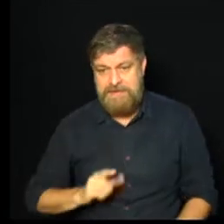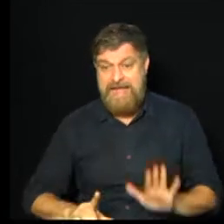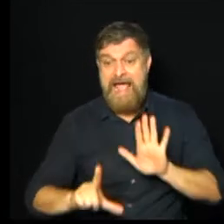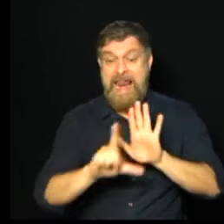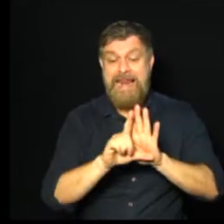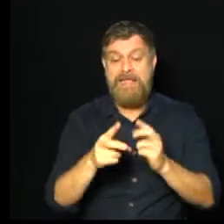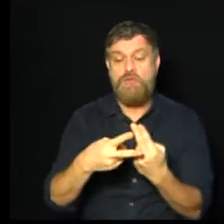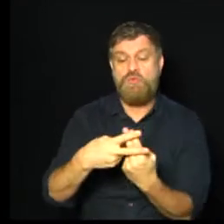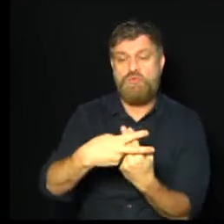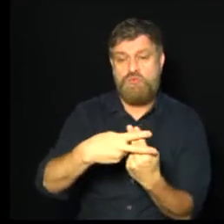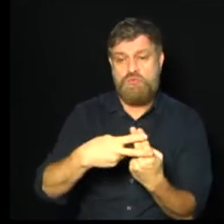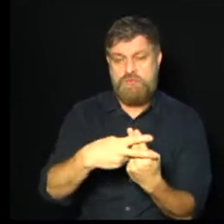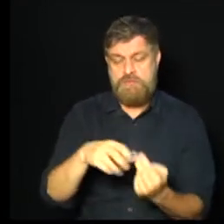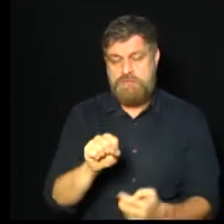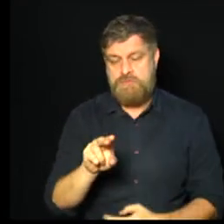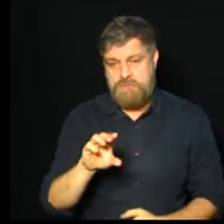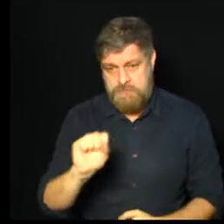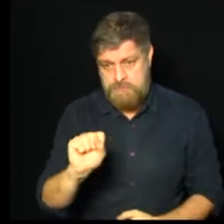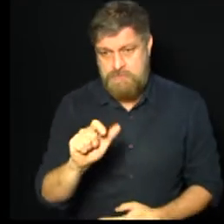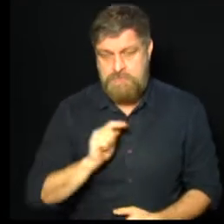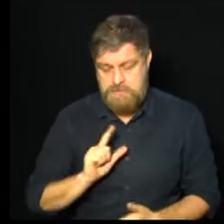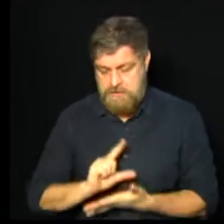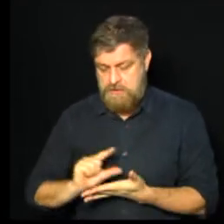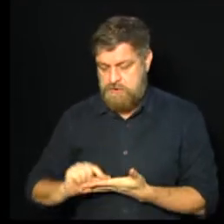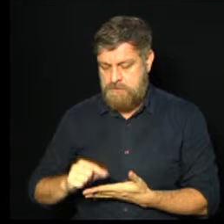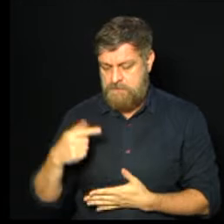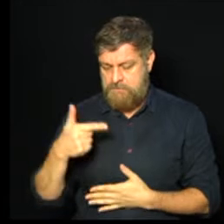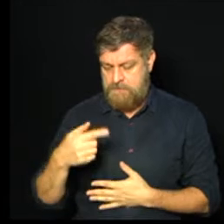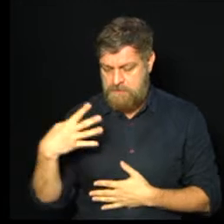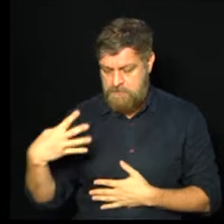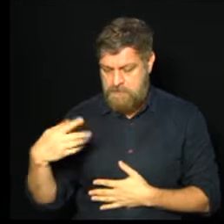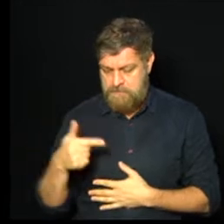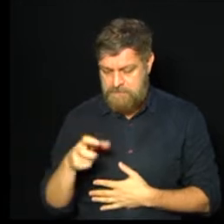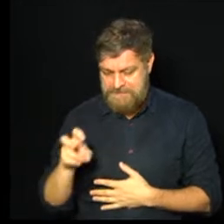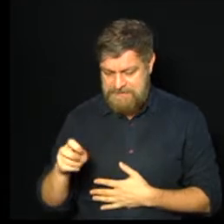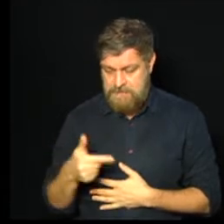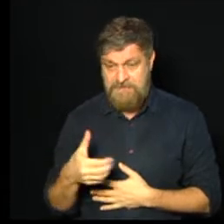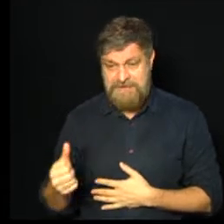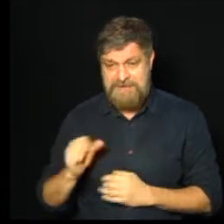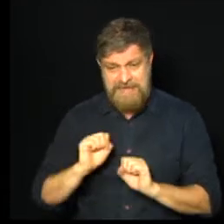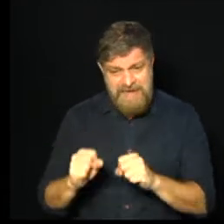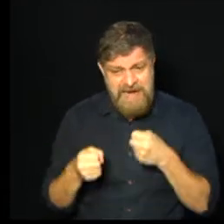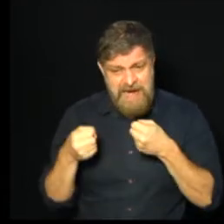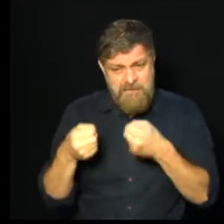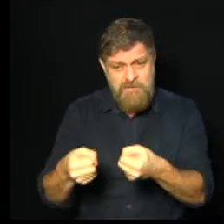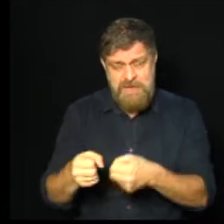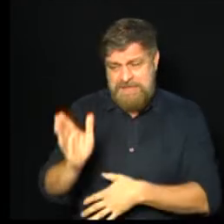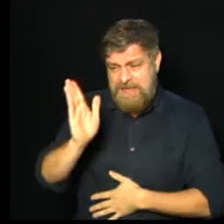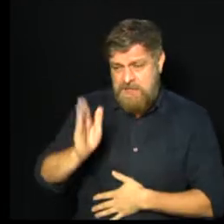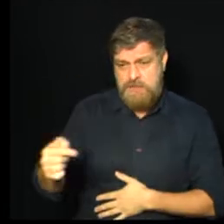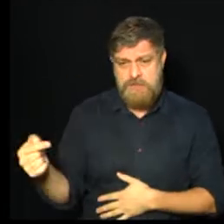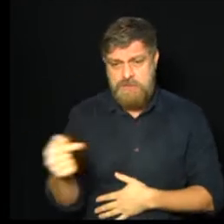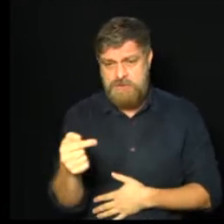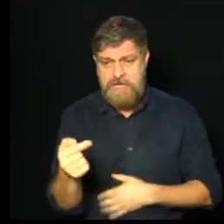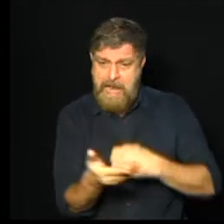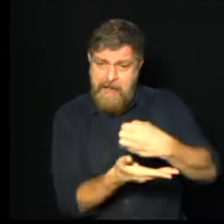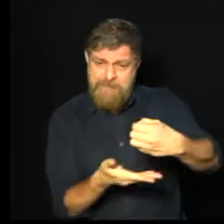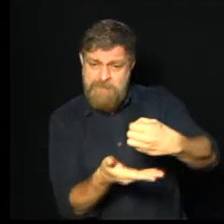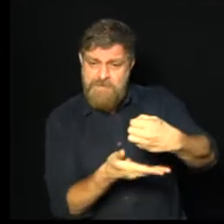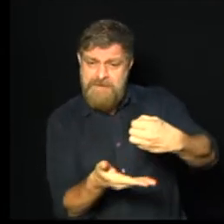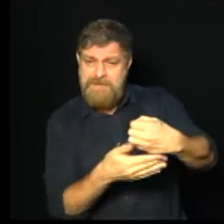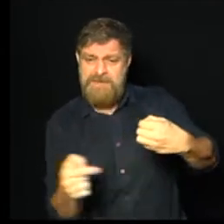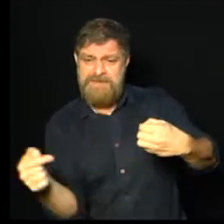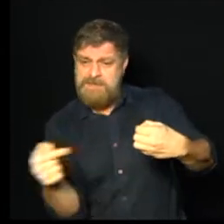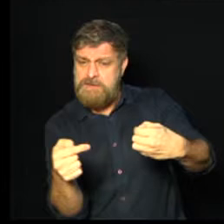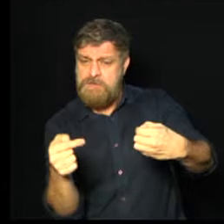SUS, nos seus artigos 24, 25 e 26, que reforçam a já substancial fundamentação